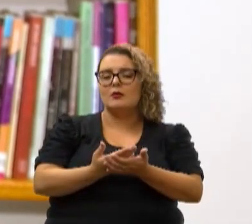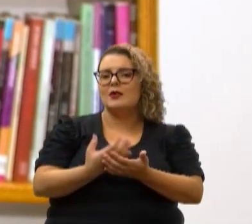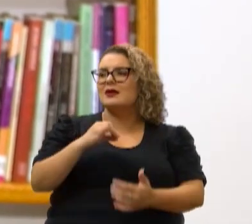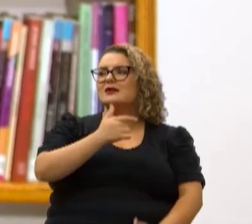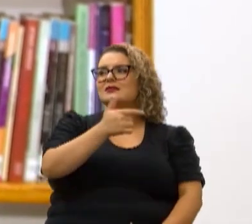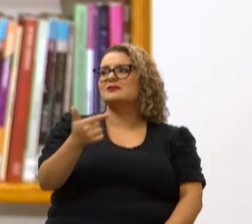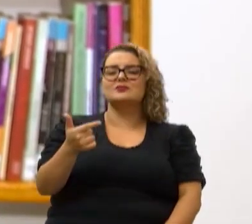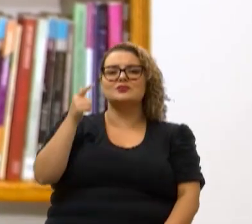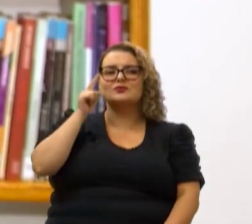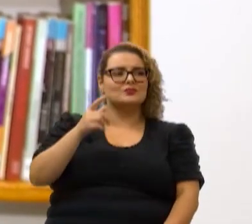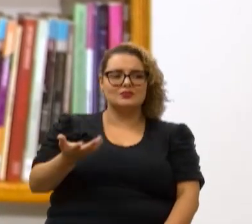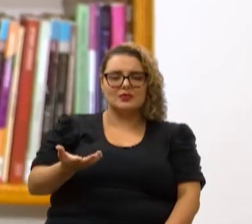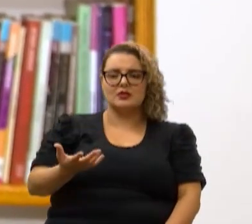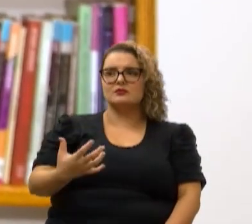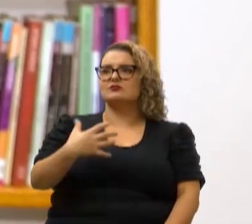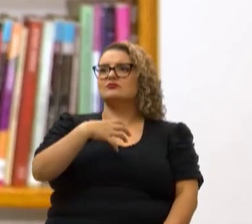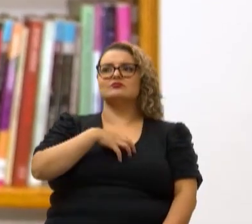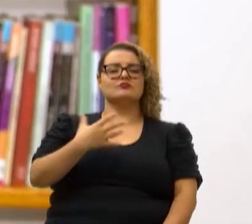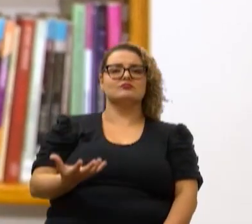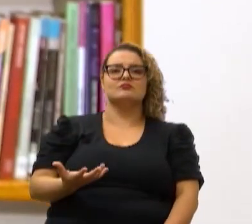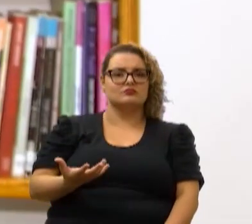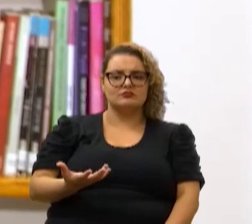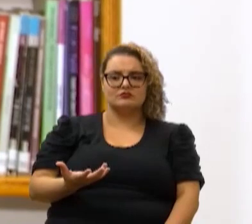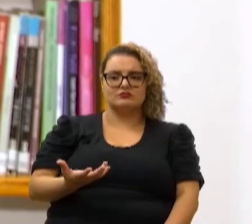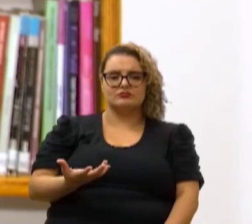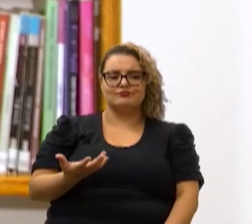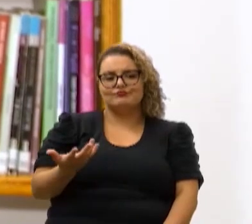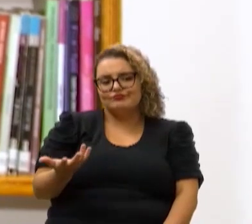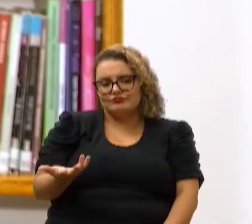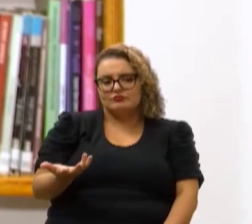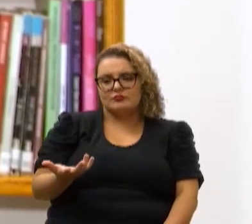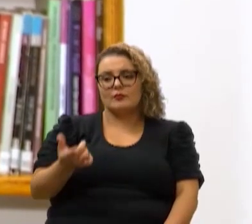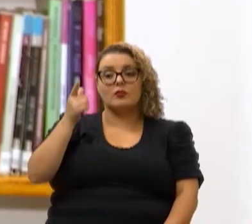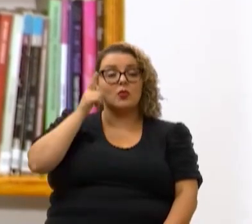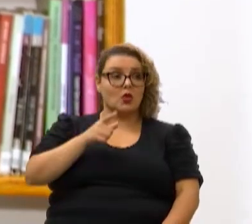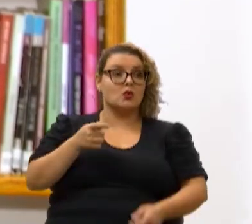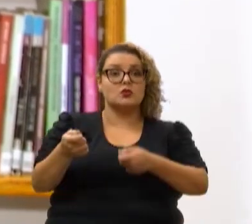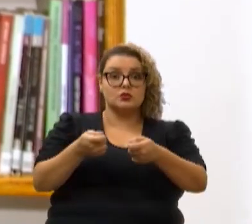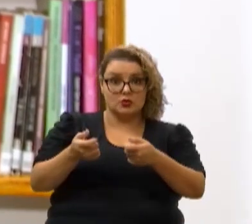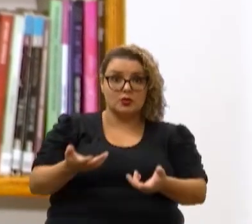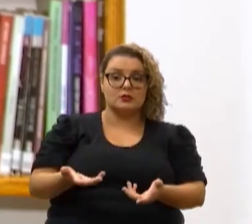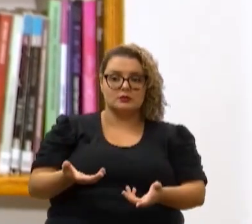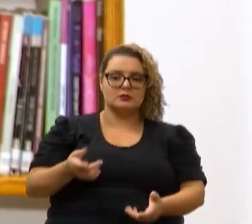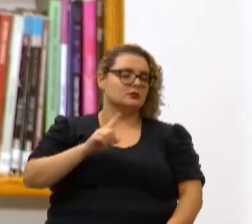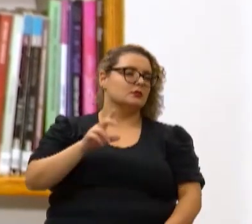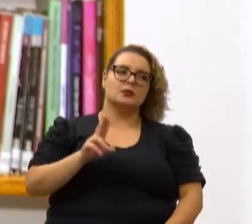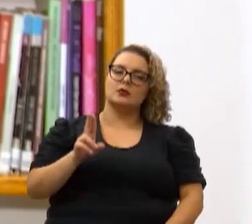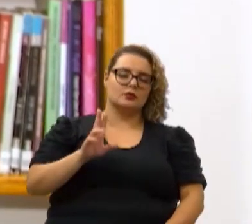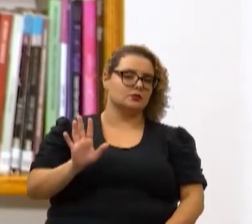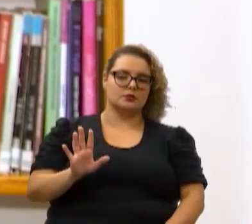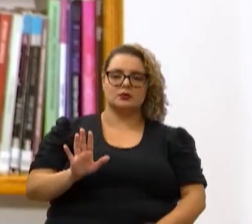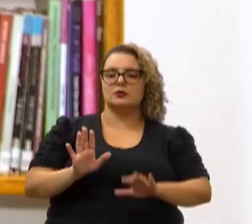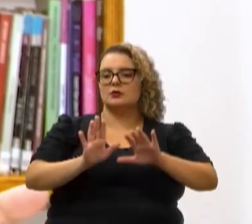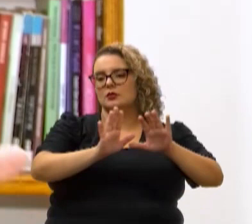consegue fazer isso, se você não se sente ali ainda conseguindo se segurar, não utilize, deixe